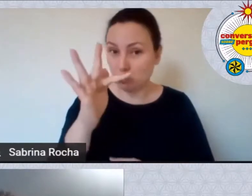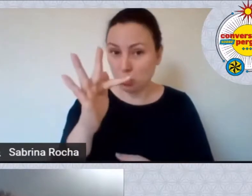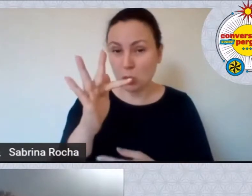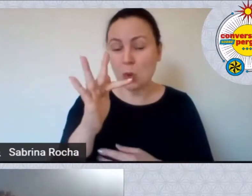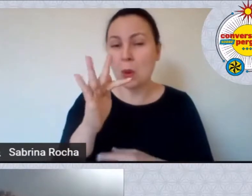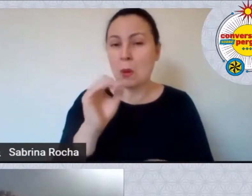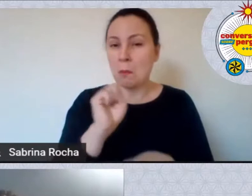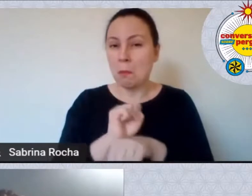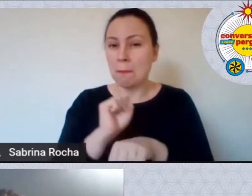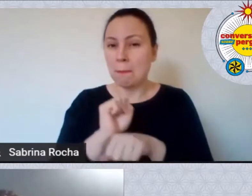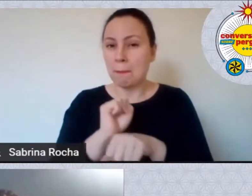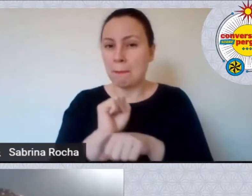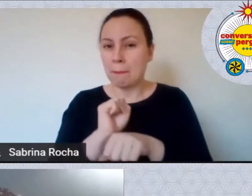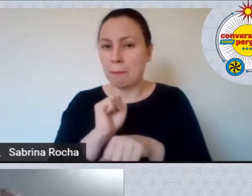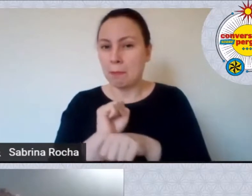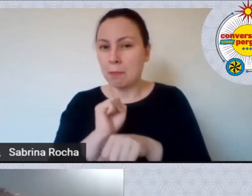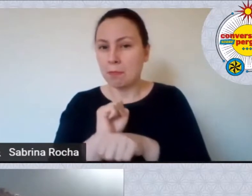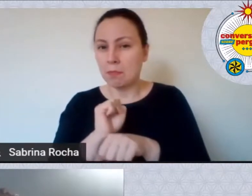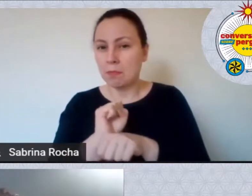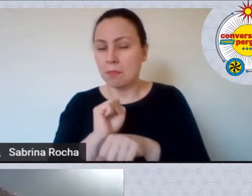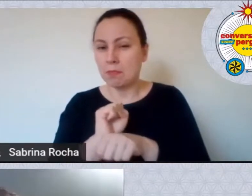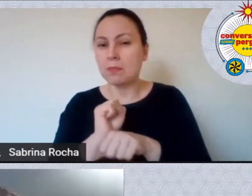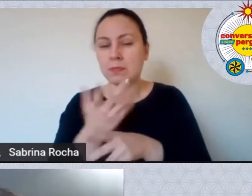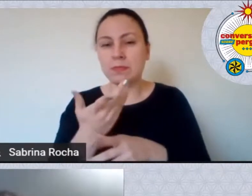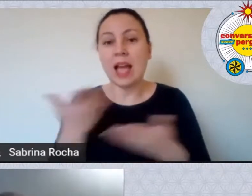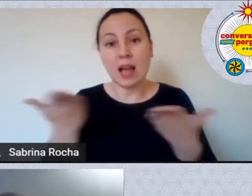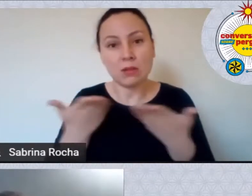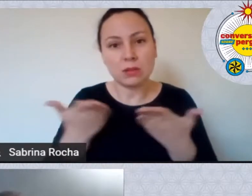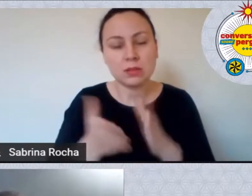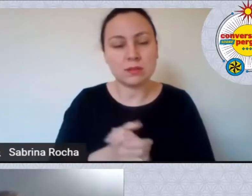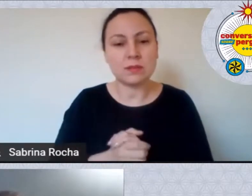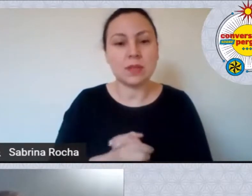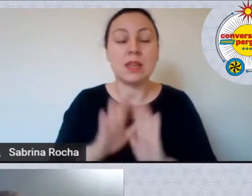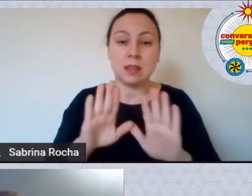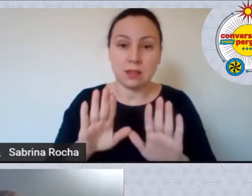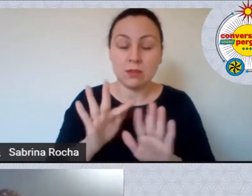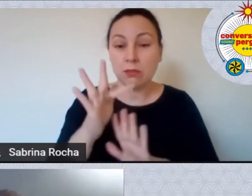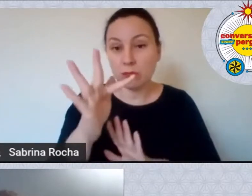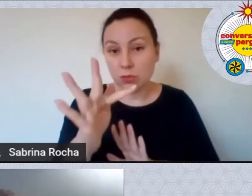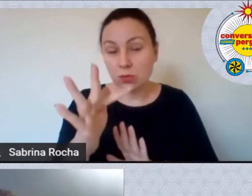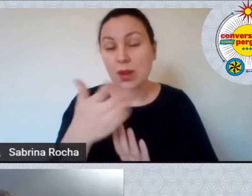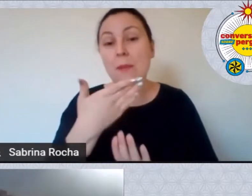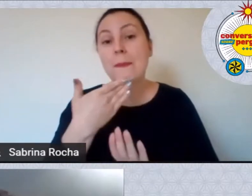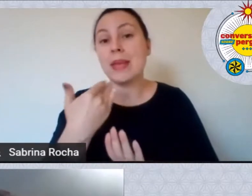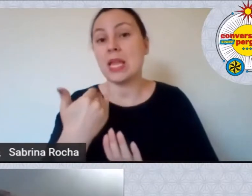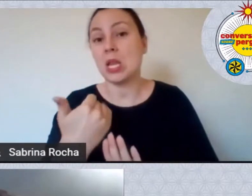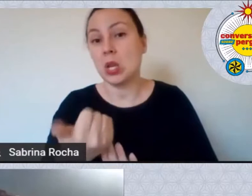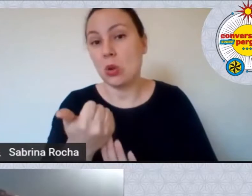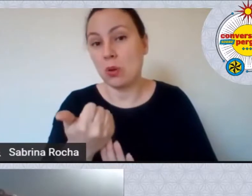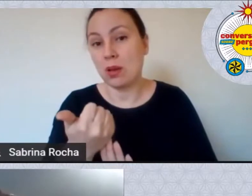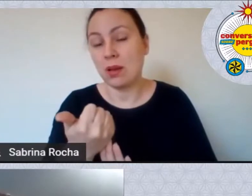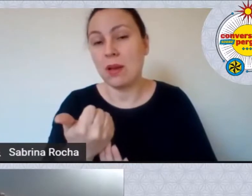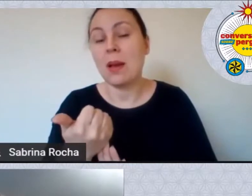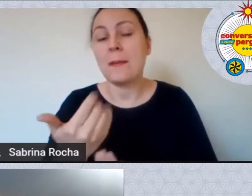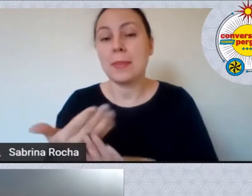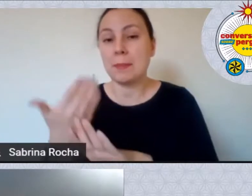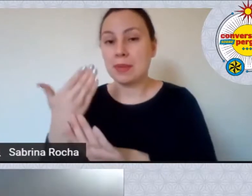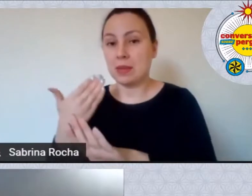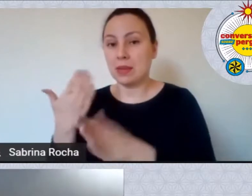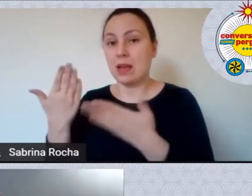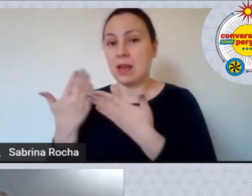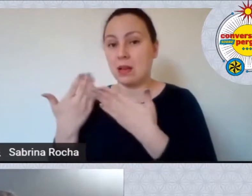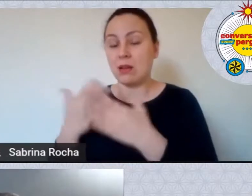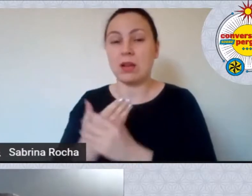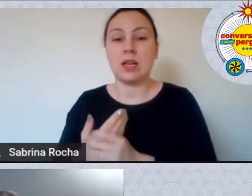futuro que é o melhor futuro para este passado. Então, o sonho é também uma máquina